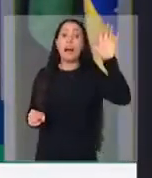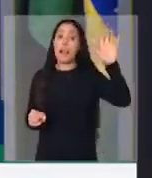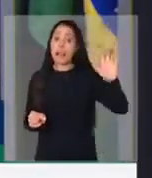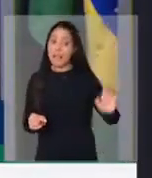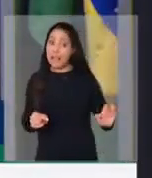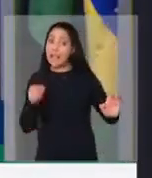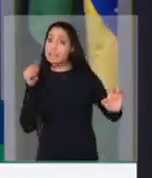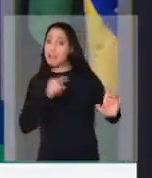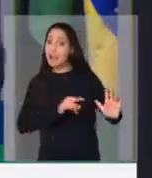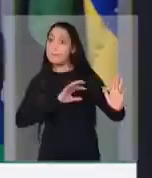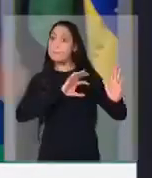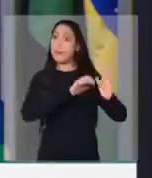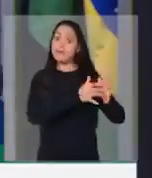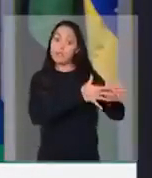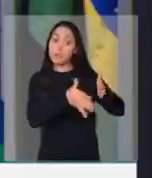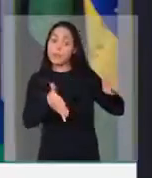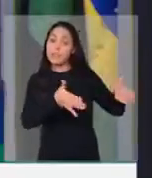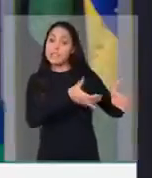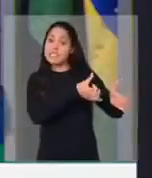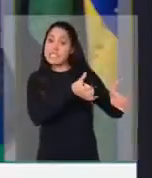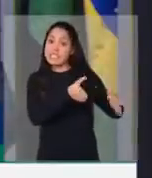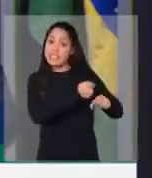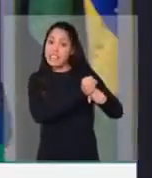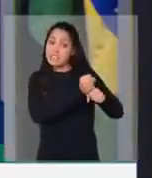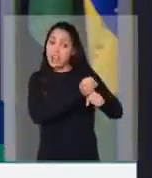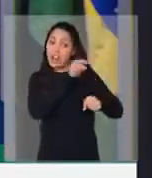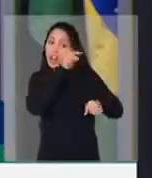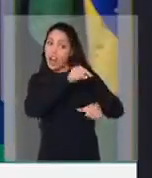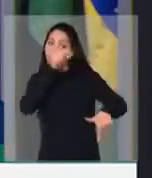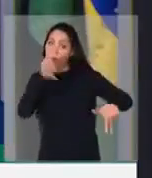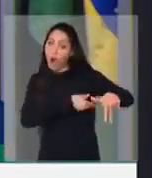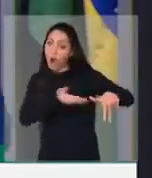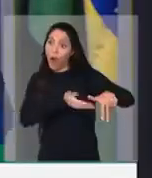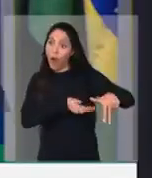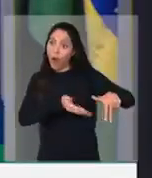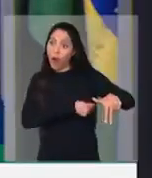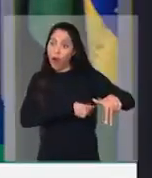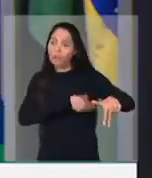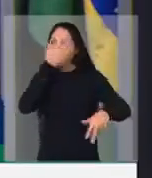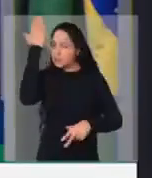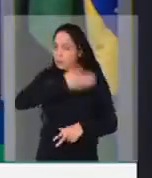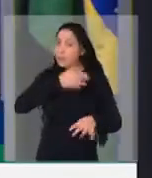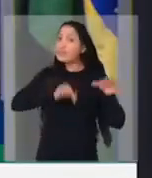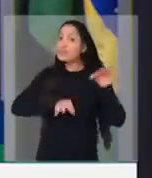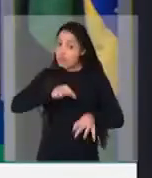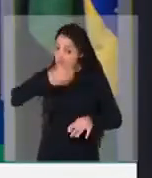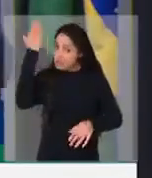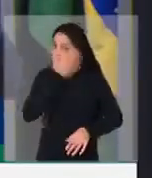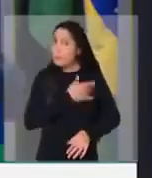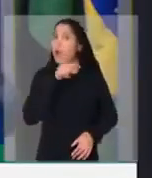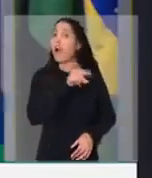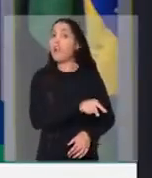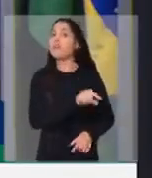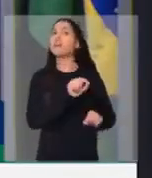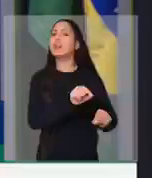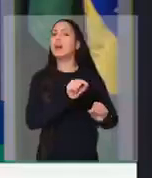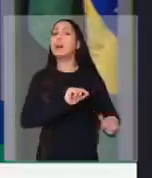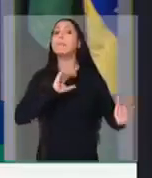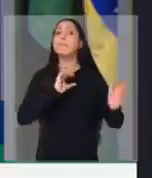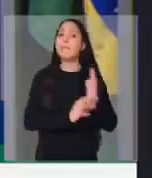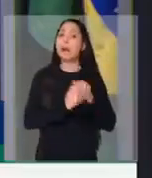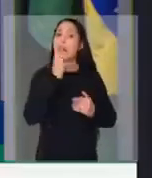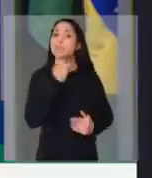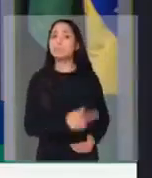comandou o país há três anos com os maiores casos de corrupção comprovados na justiça como eu salão em